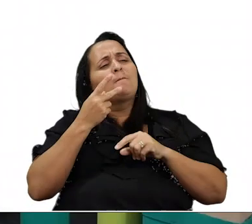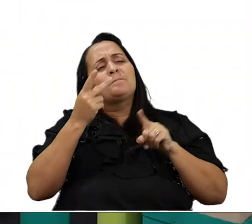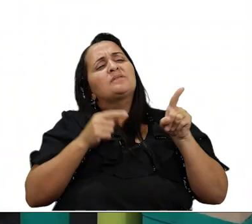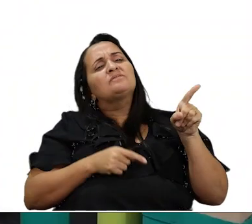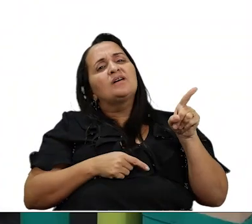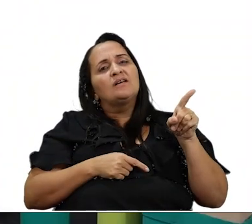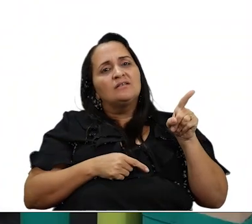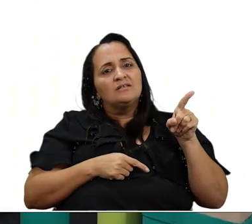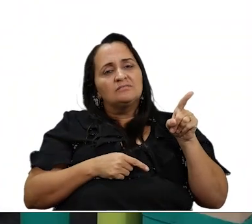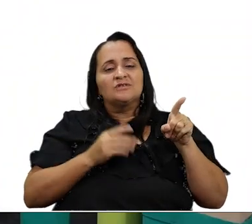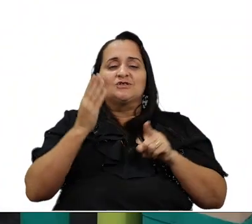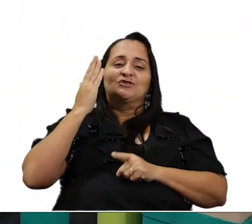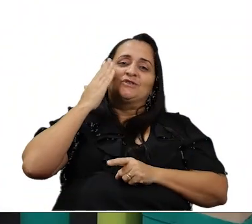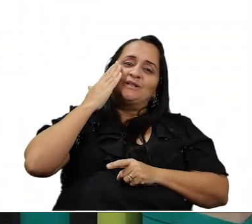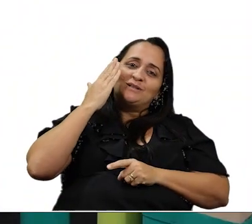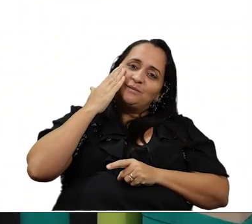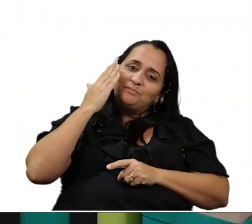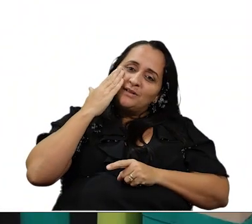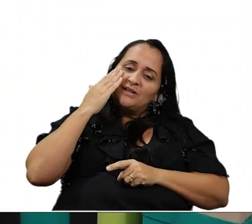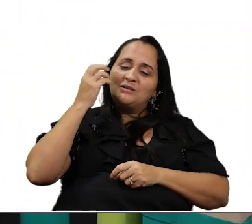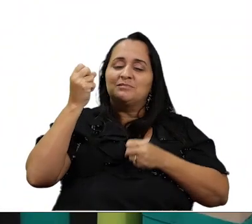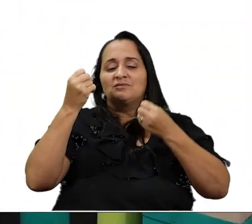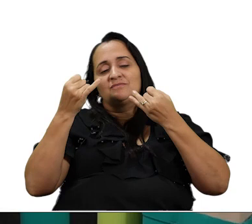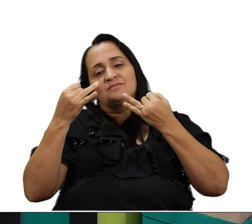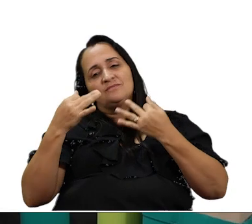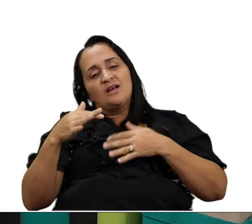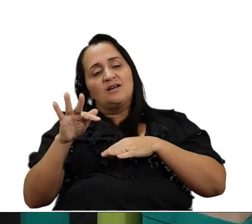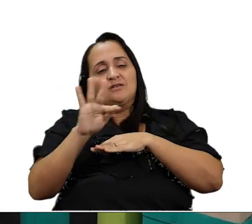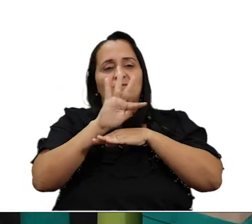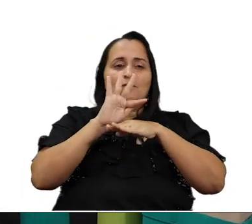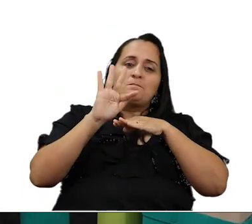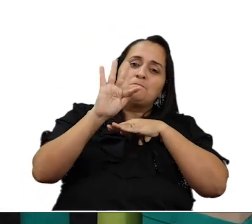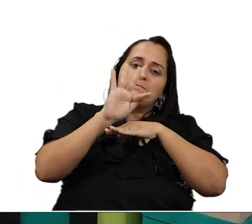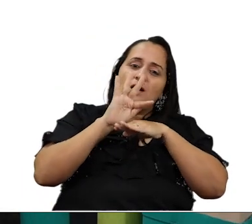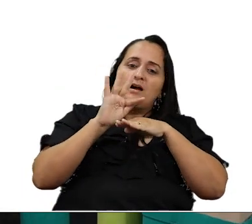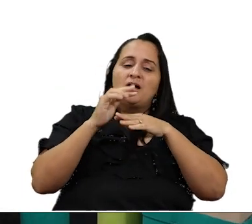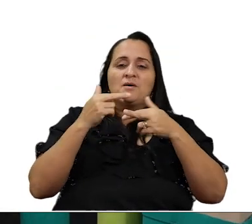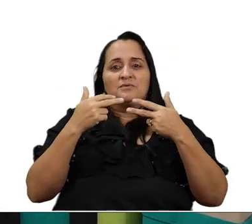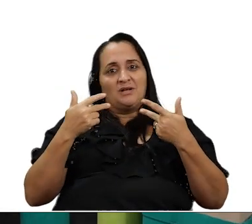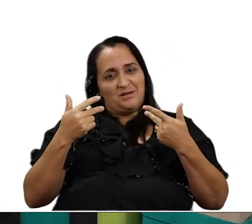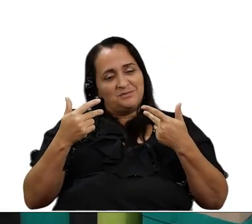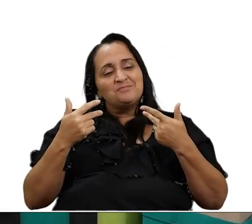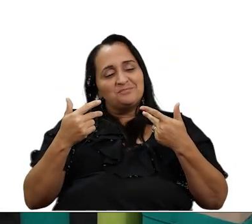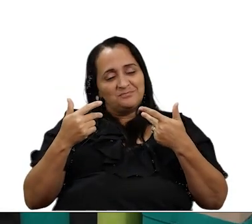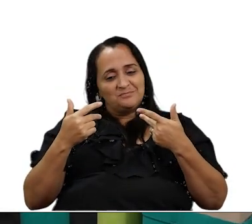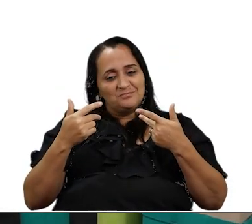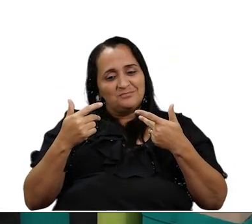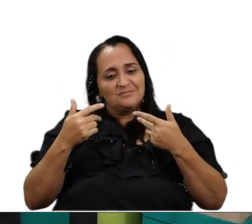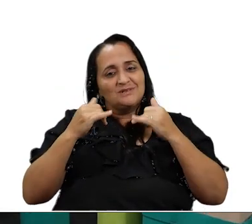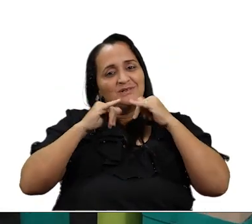ele fala, já sabemos que ele fala de uma maneira formal. Então, se fala de uma maneira formal, é